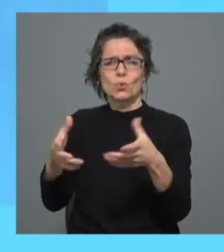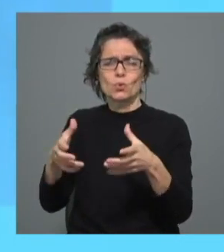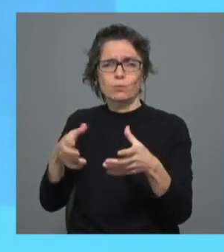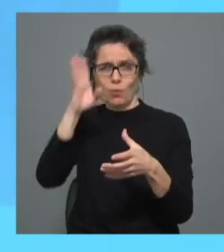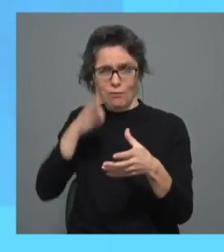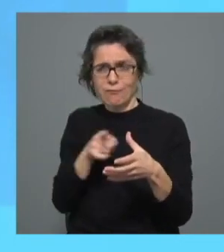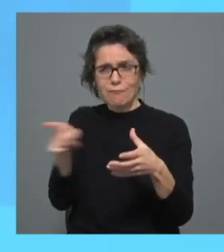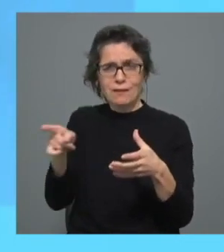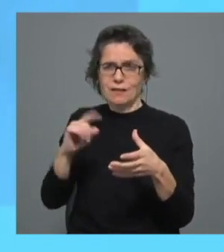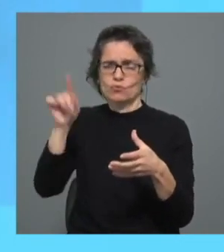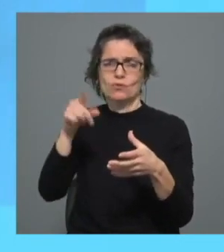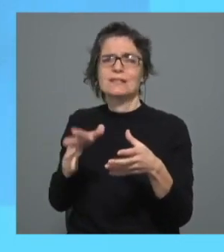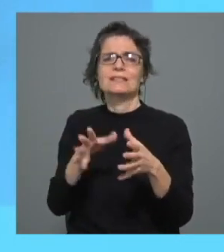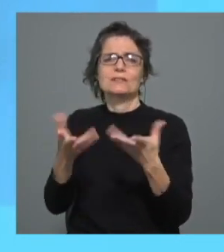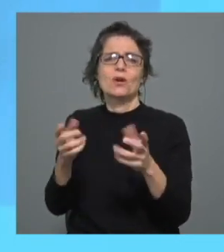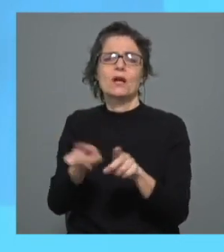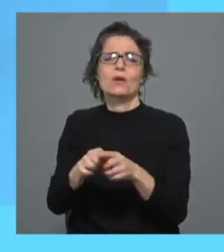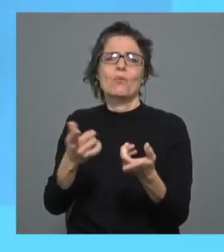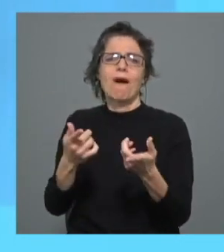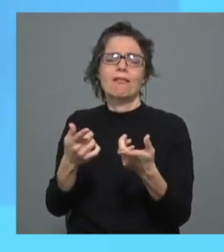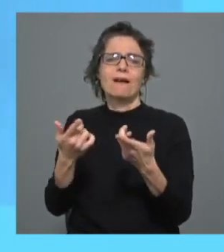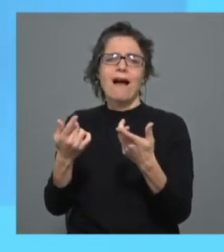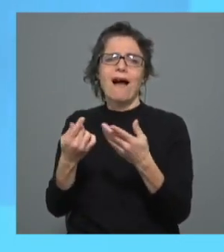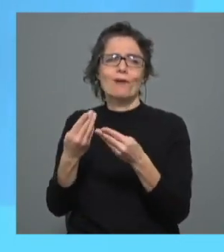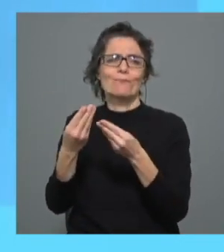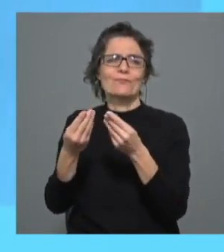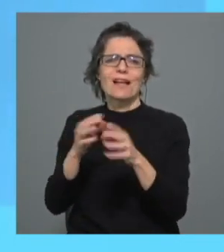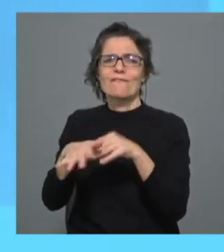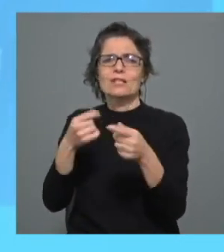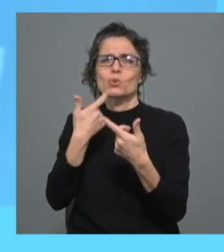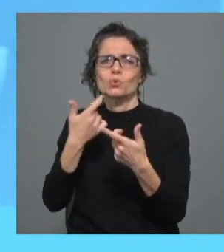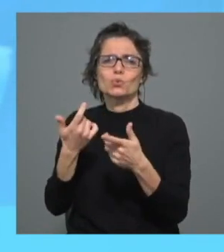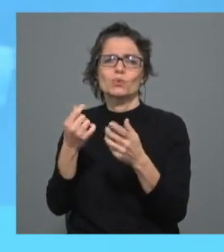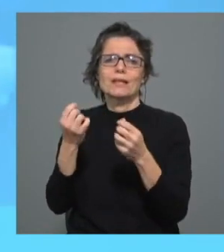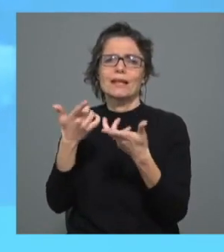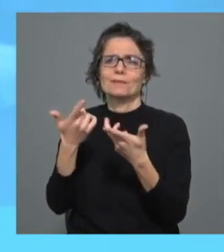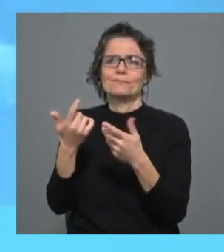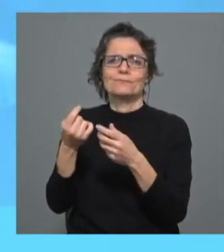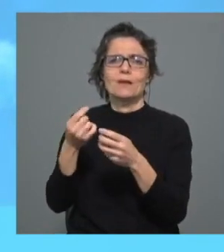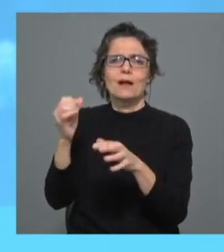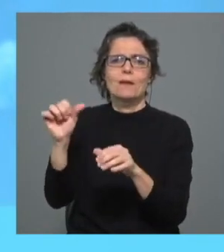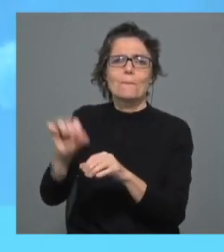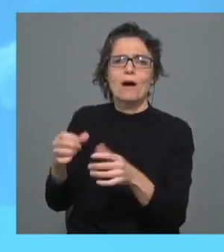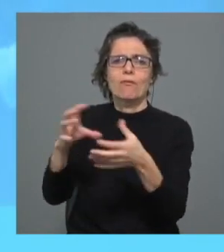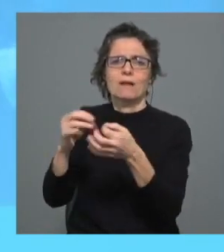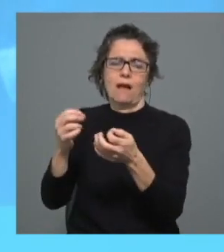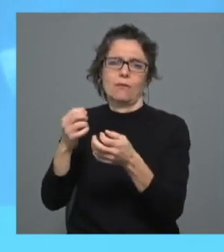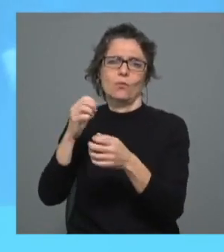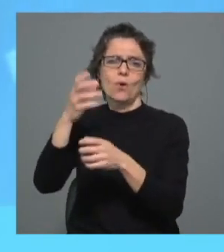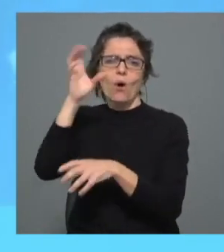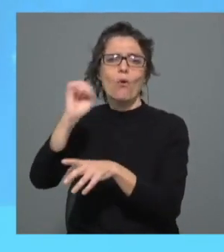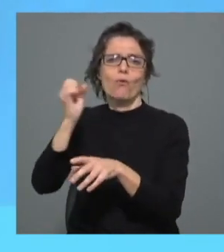não. O Grupo Wagner é a mão suja do Kremlin. E isso é que a gente tem que compreender. Ora, esta mistura, Wagner, jovens muito distanciados